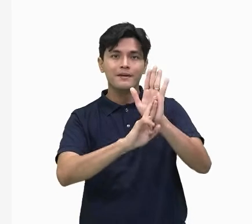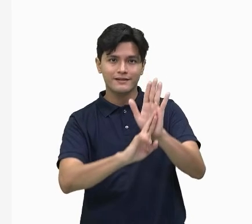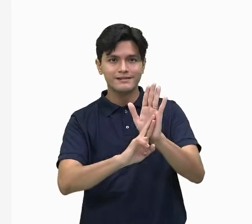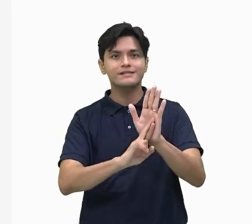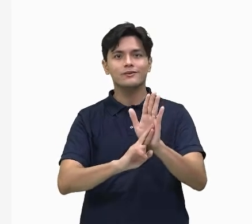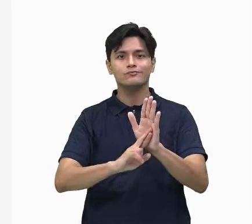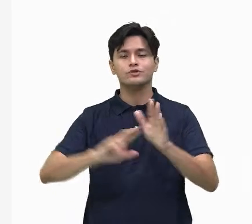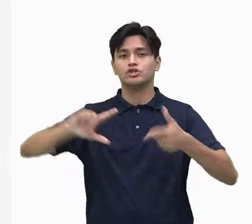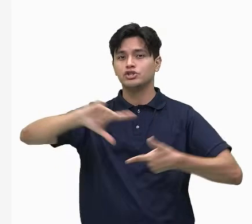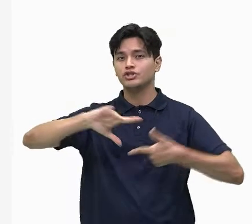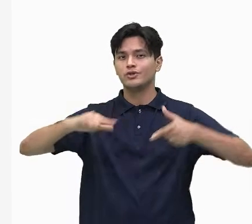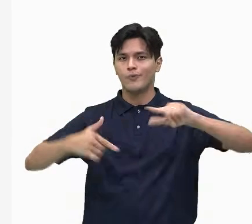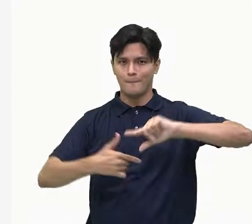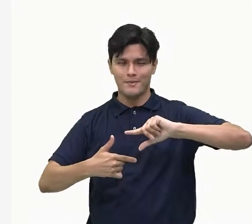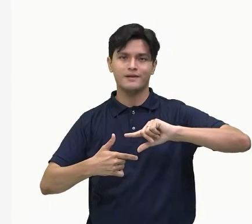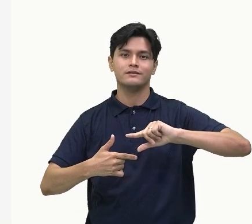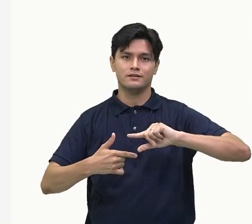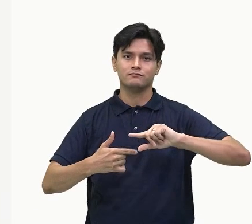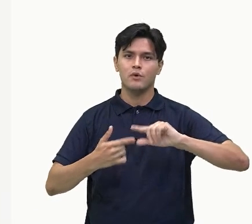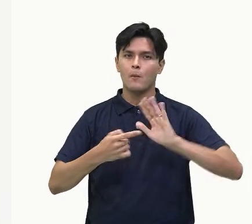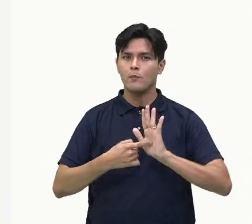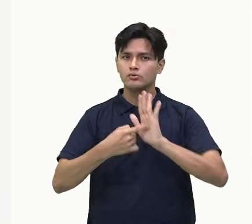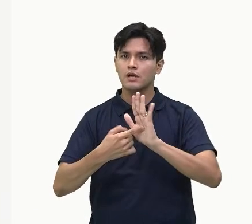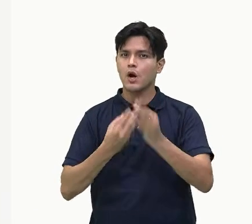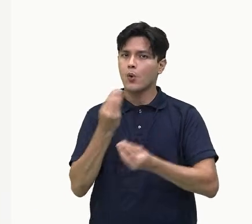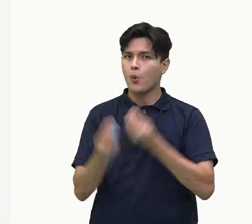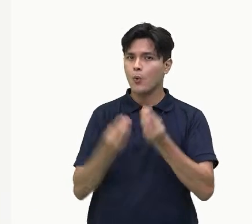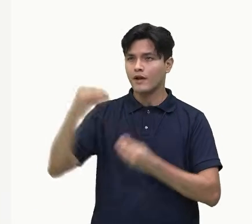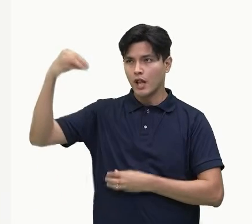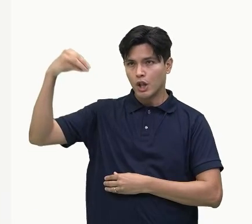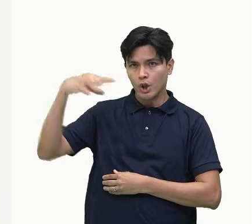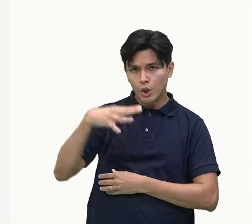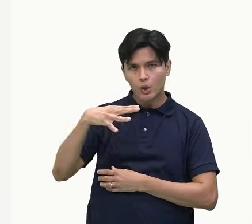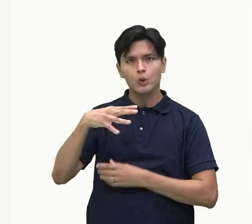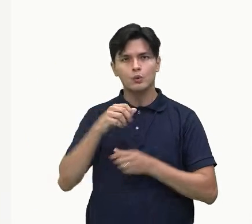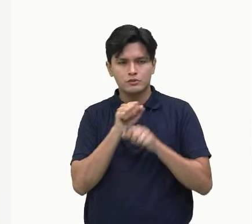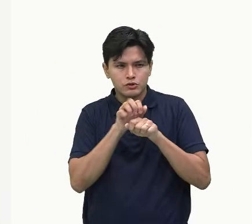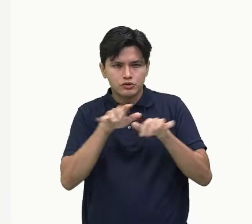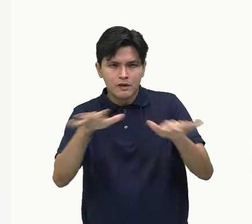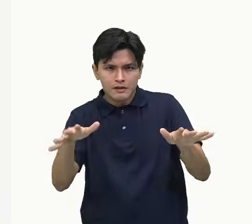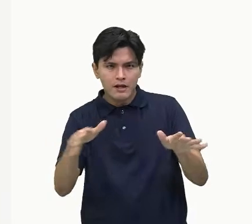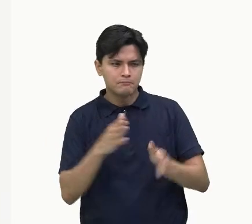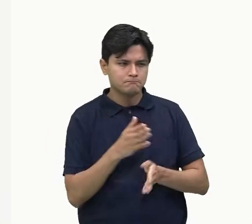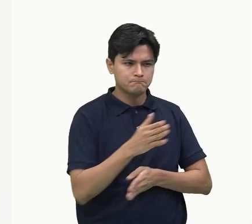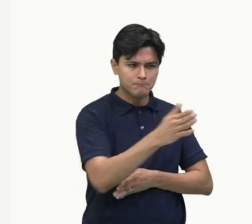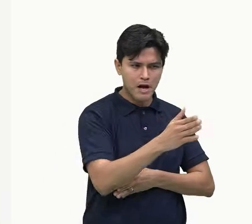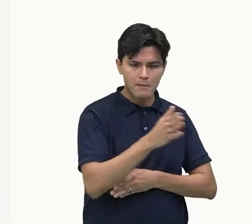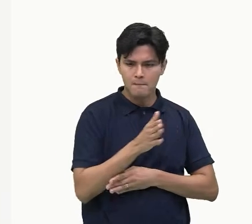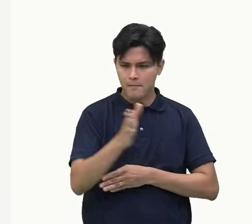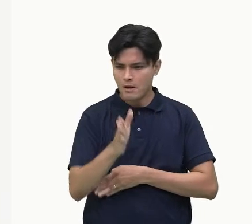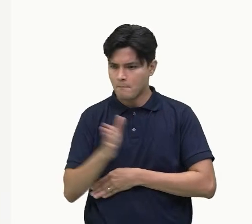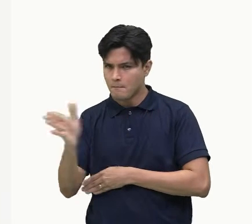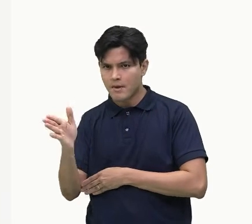da luz, indicando sua direção e o sentido de sua propagação.